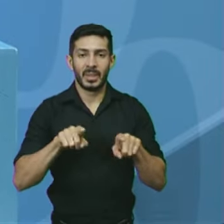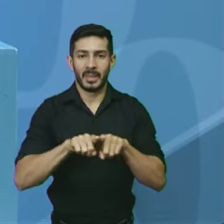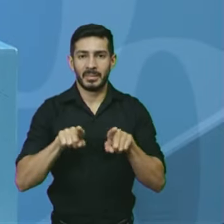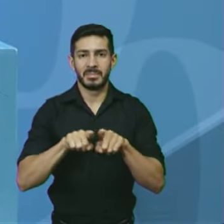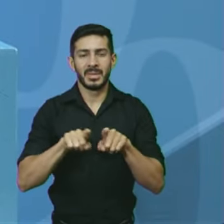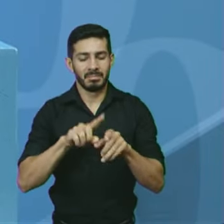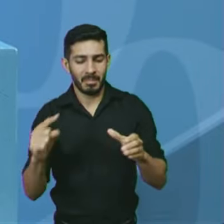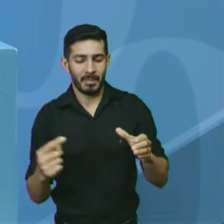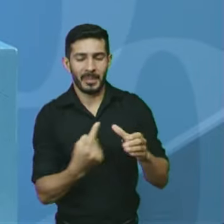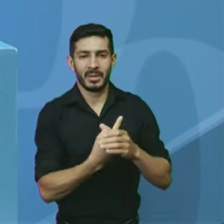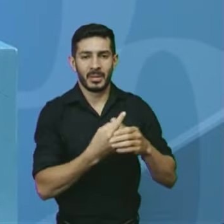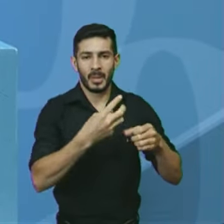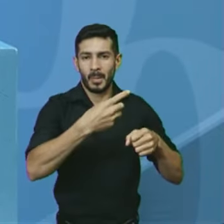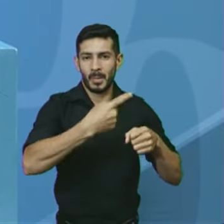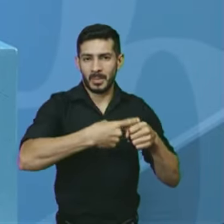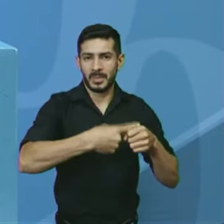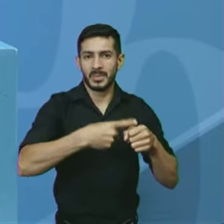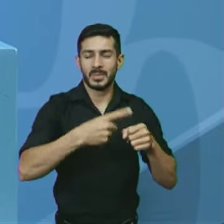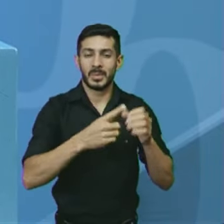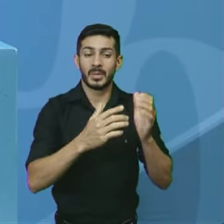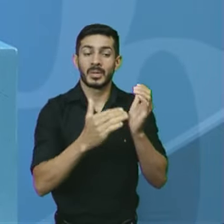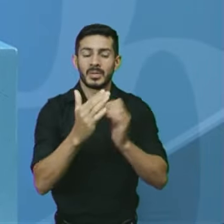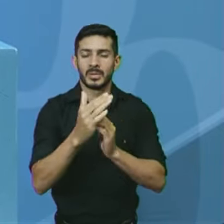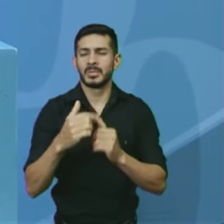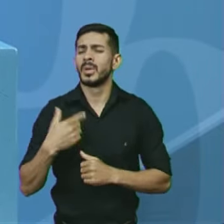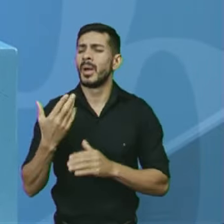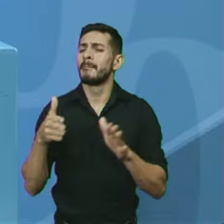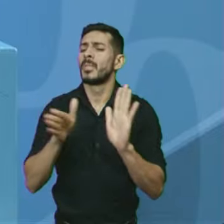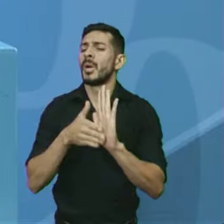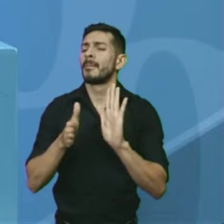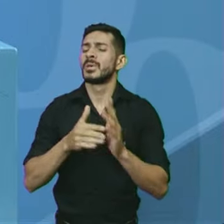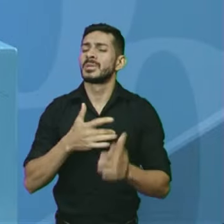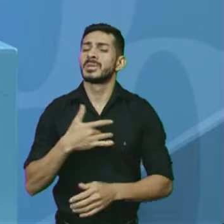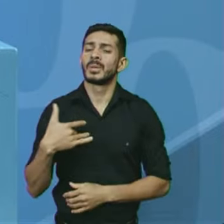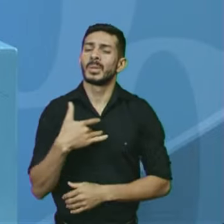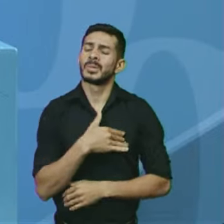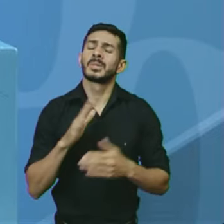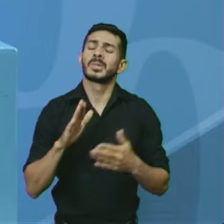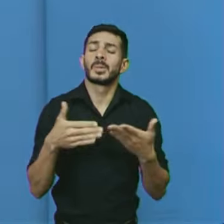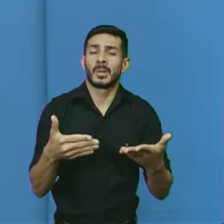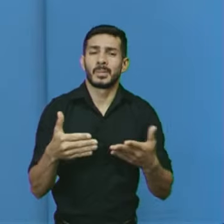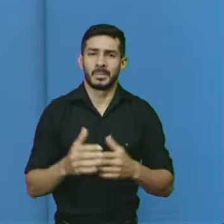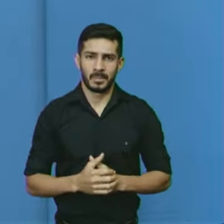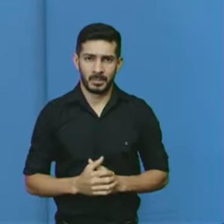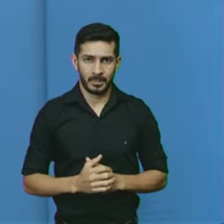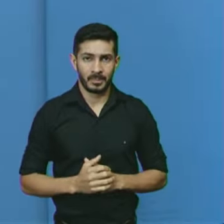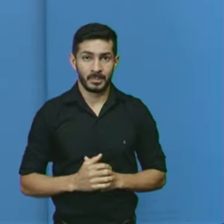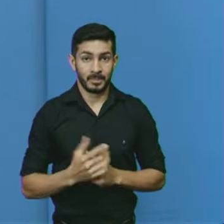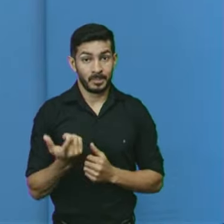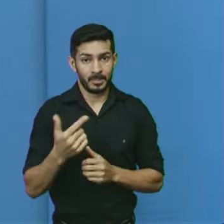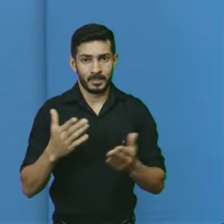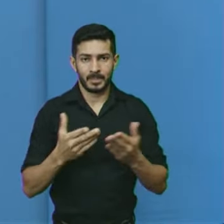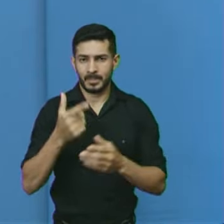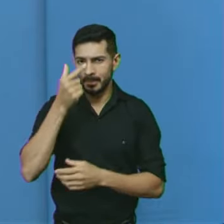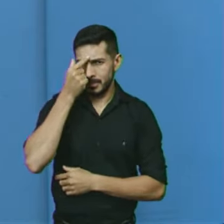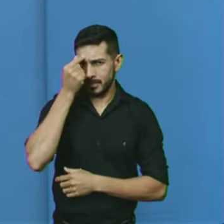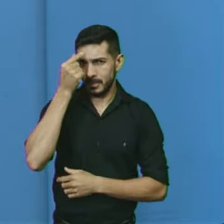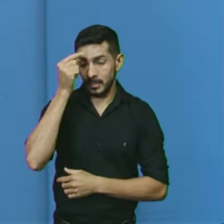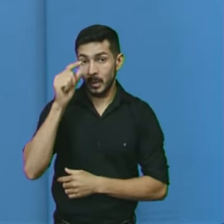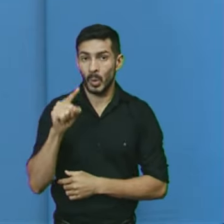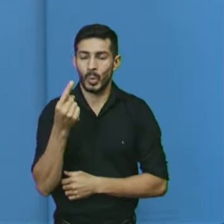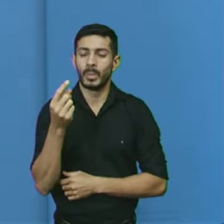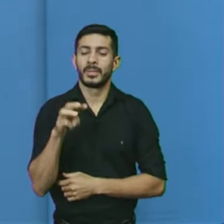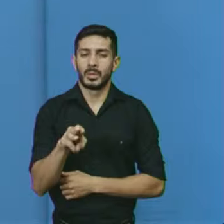saber do Senhor Quais são suas propostas para a saúde municipal candidato Dr Mauro o senhor tem um